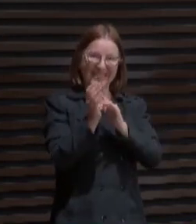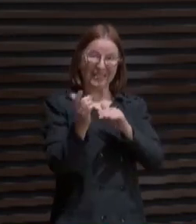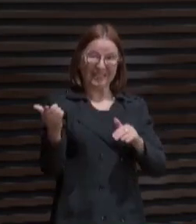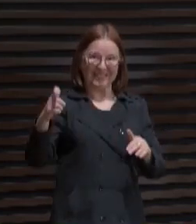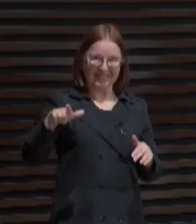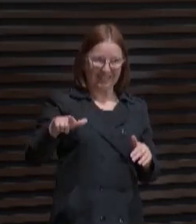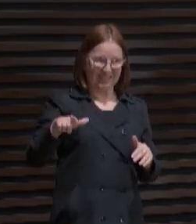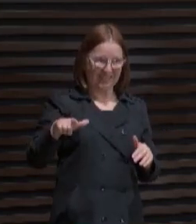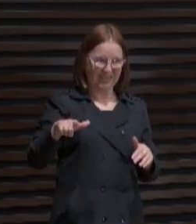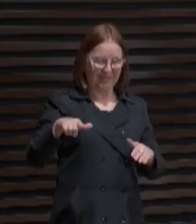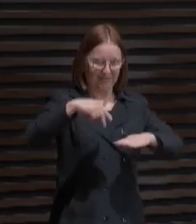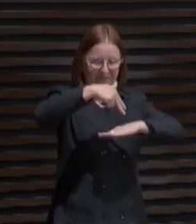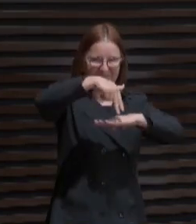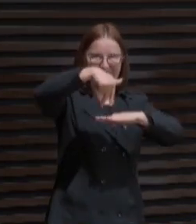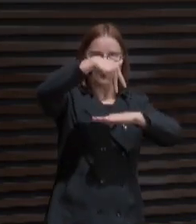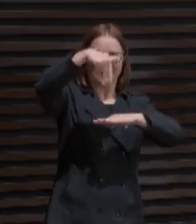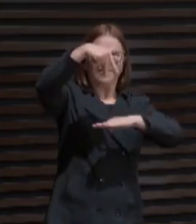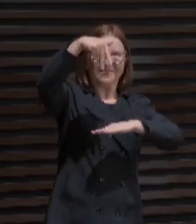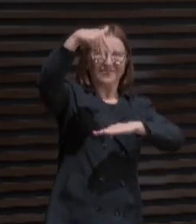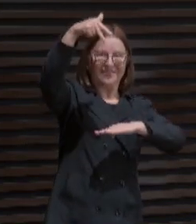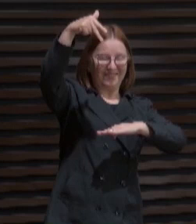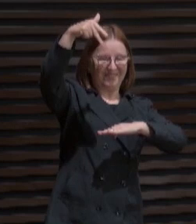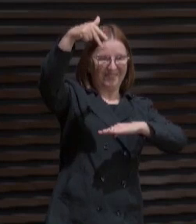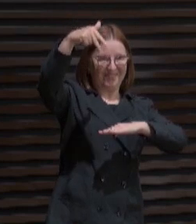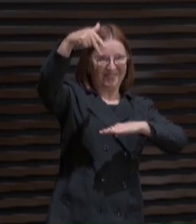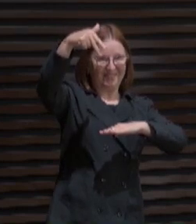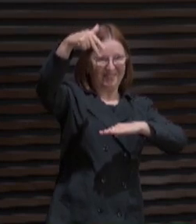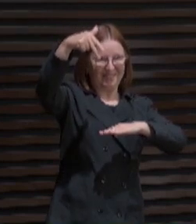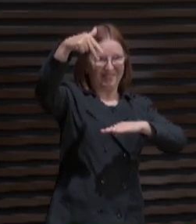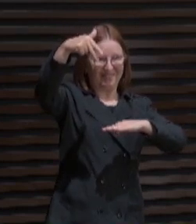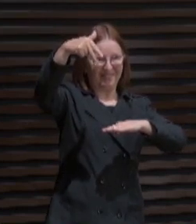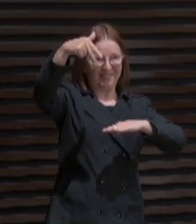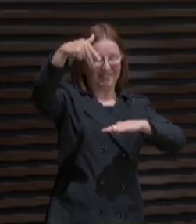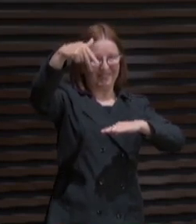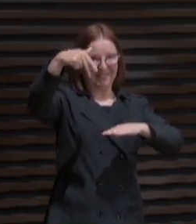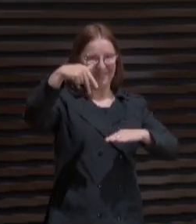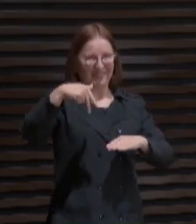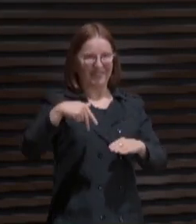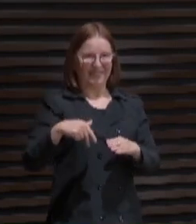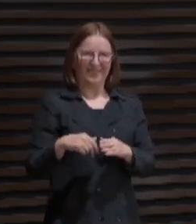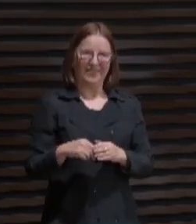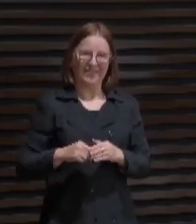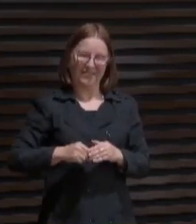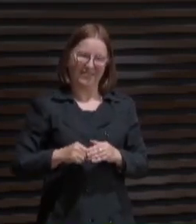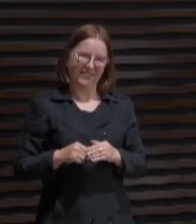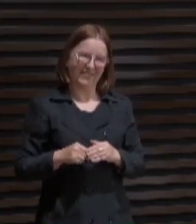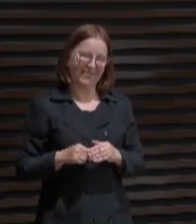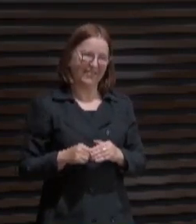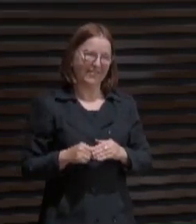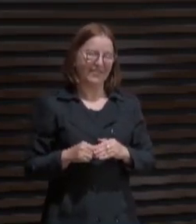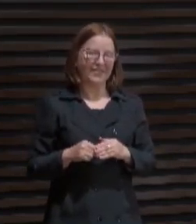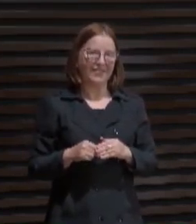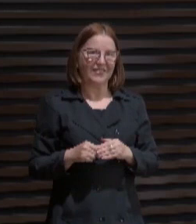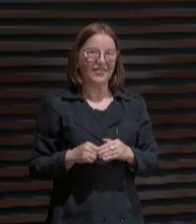novamente estava deixando os discípulos, importa atentar-se à alteração nos ânimos. E a reação